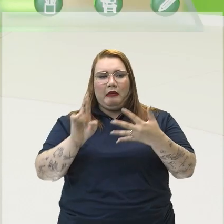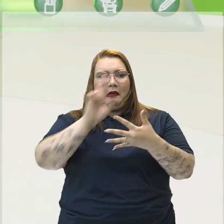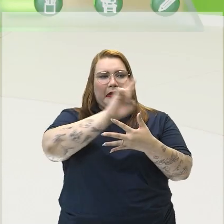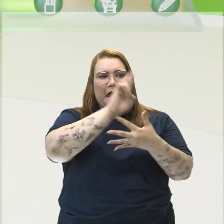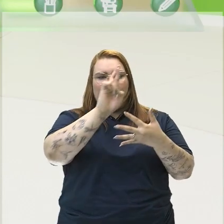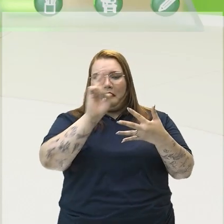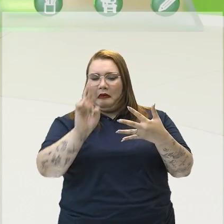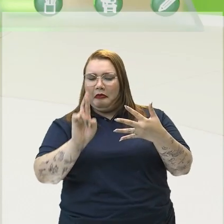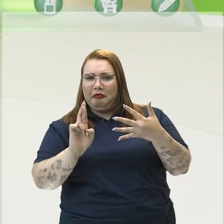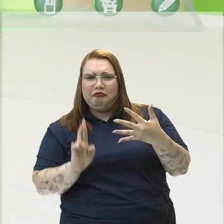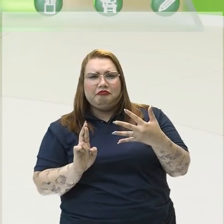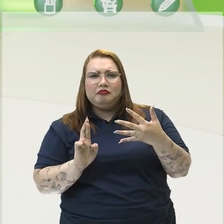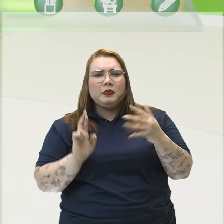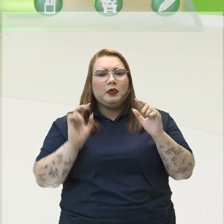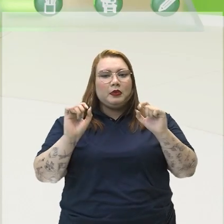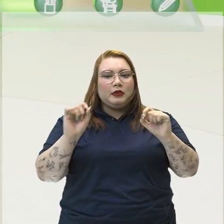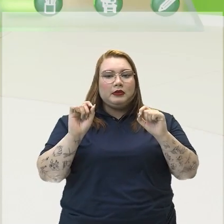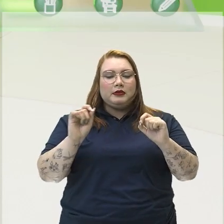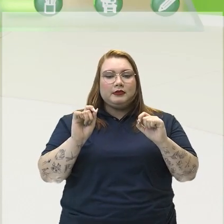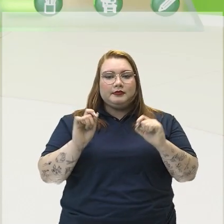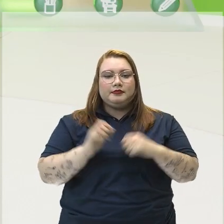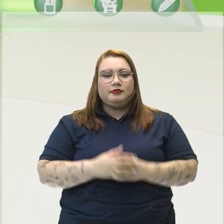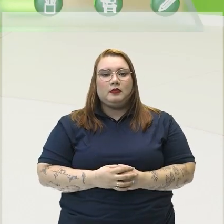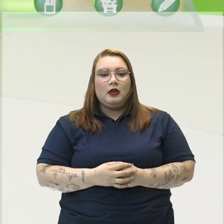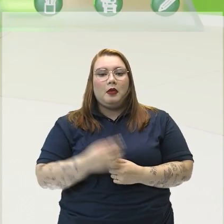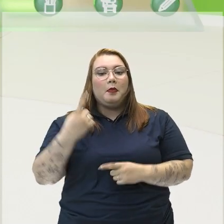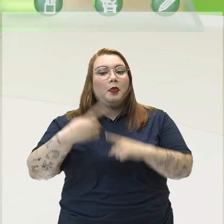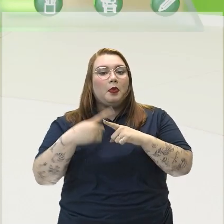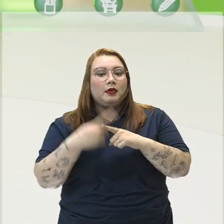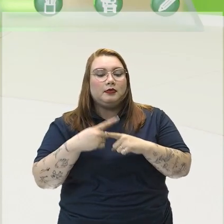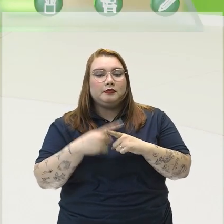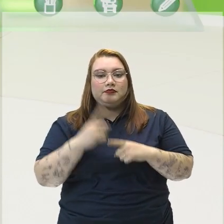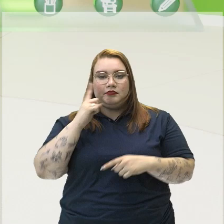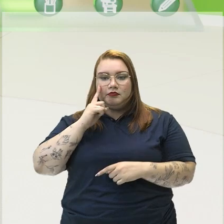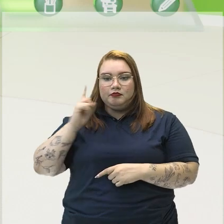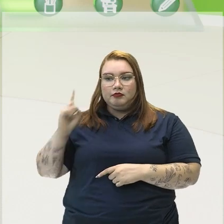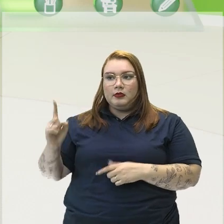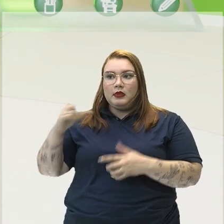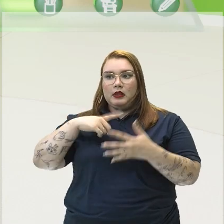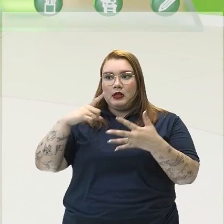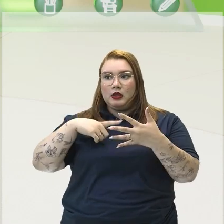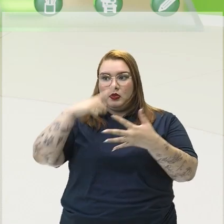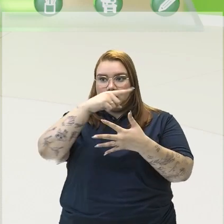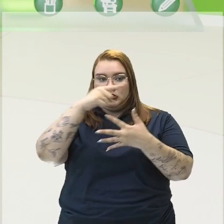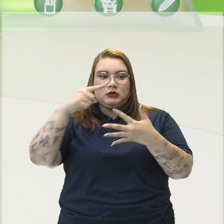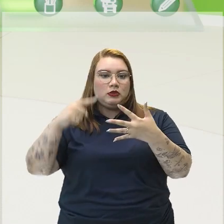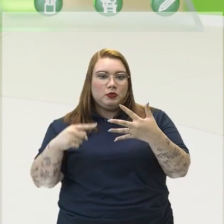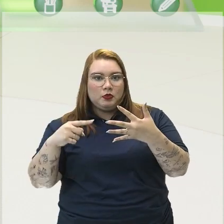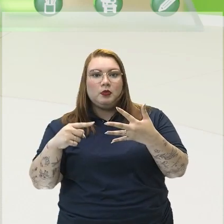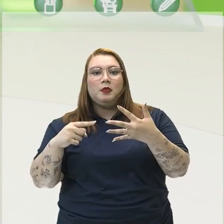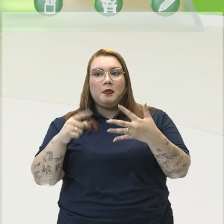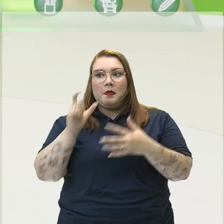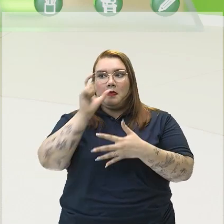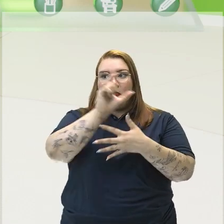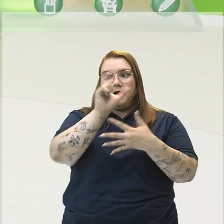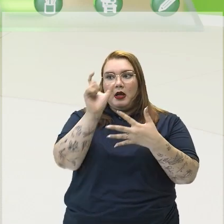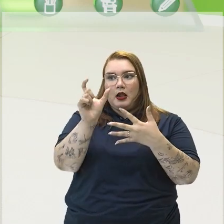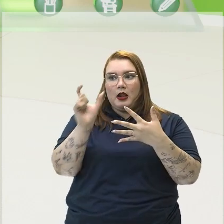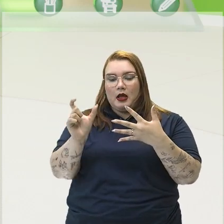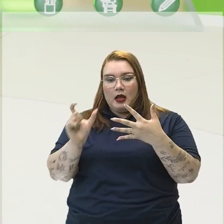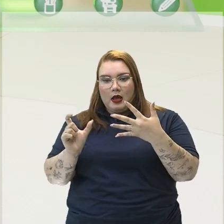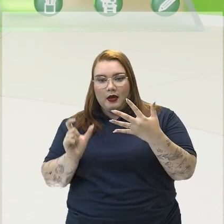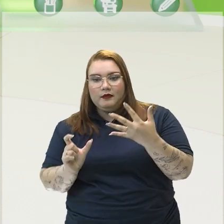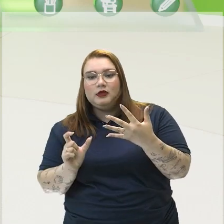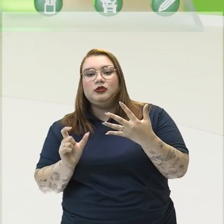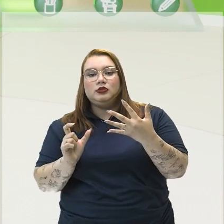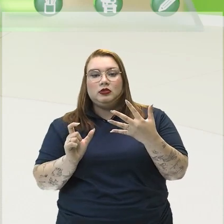com certeza. Os 5 R's, por que ele tem esse nome? Observe que a gente tem aqui, ó, 5 palavrinhas e cada uma